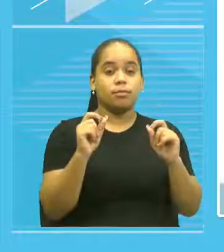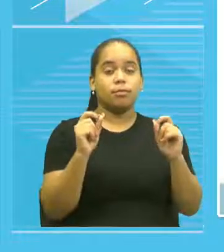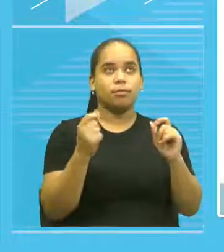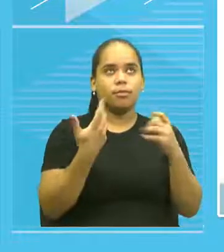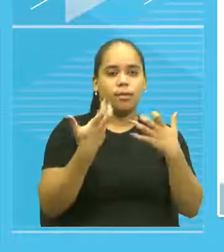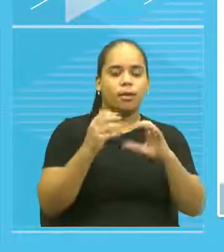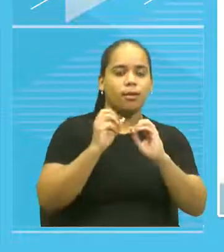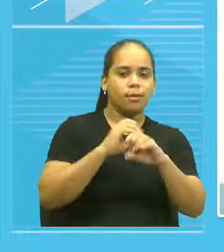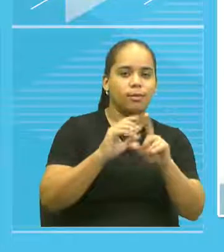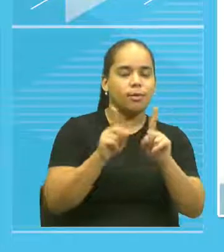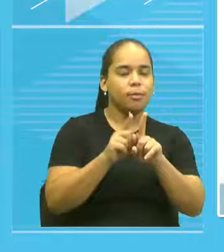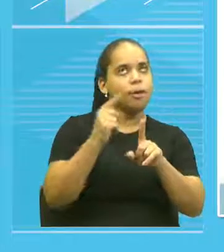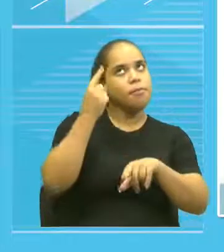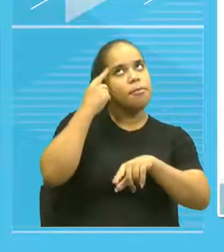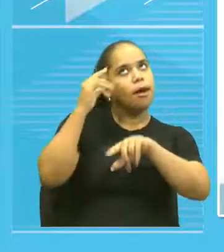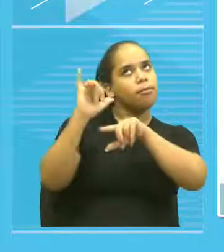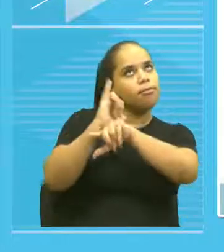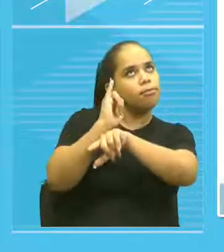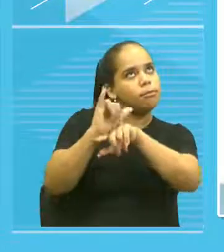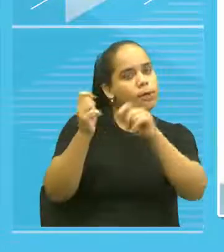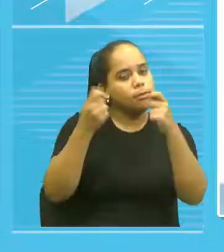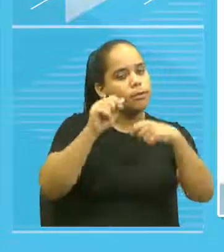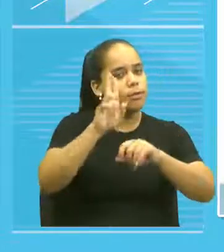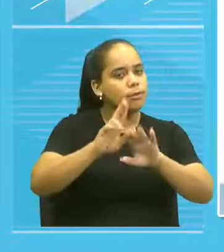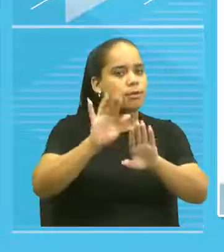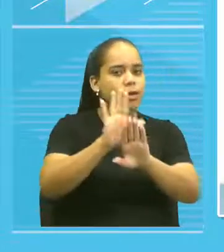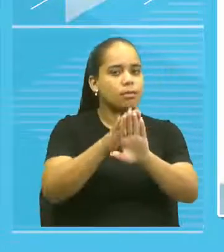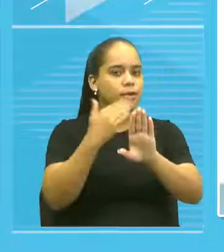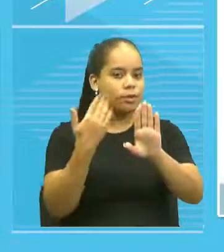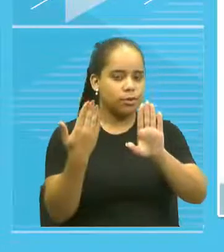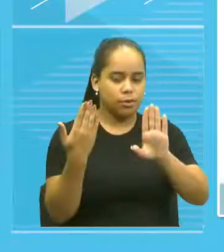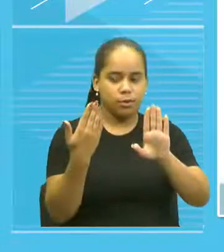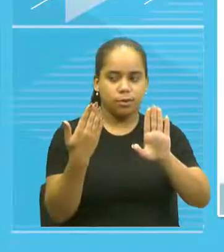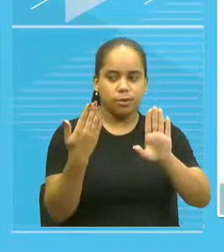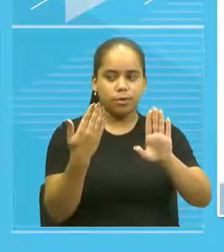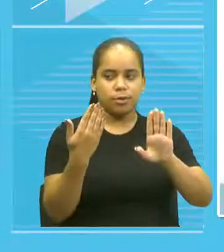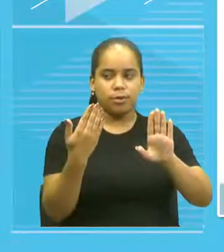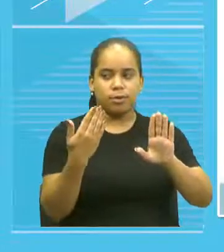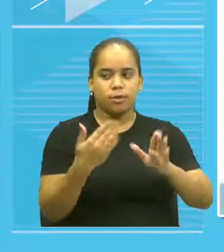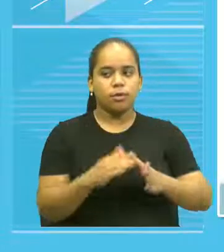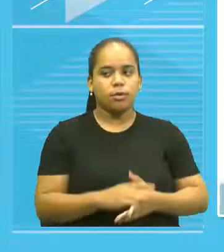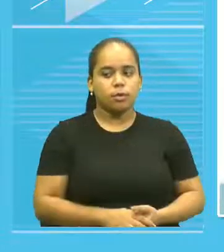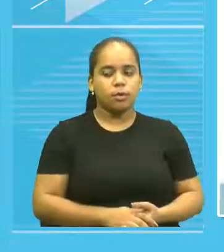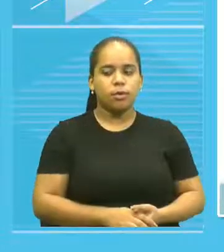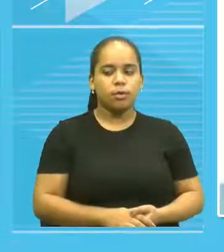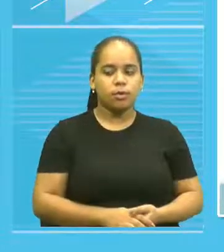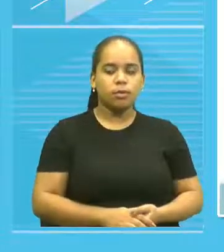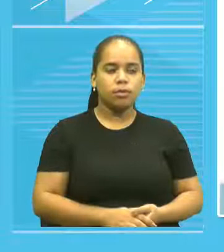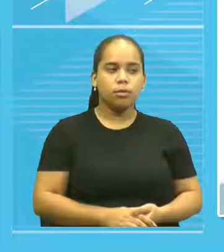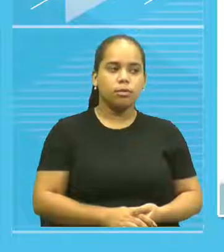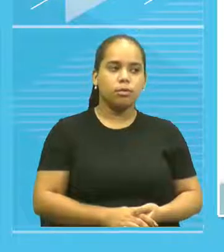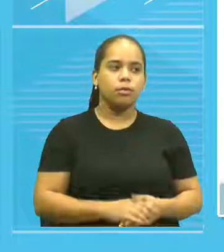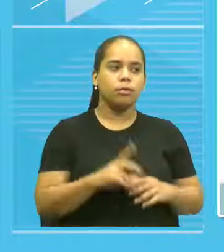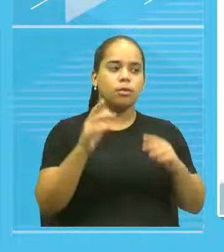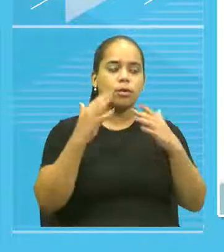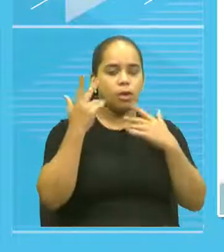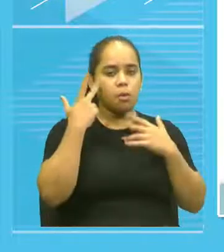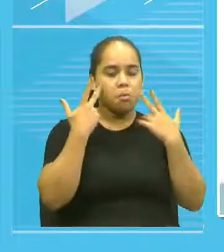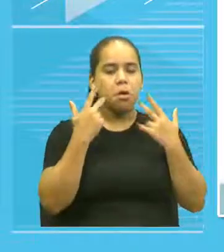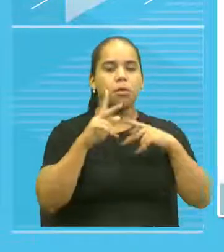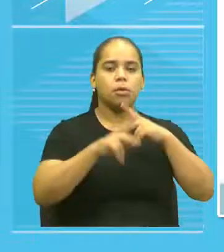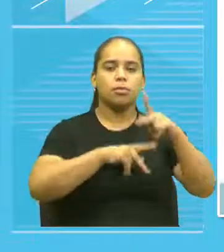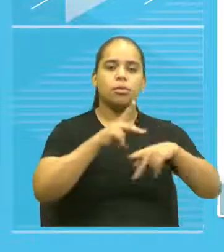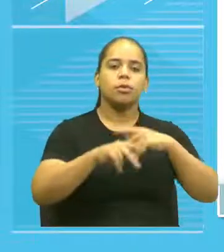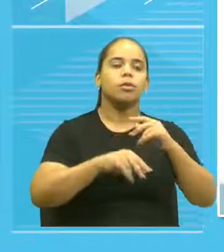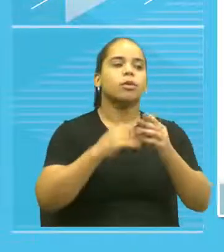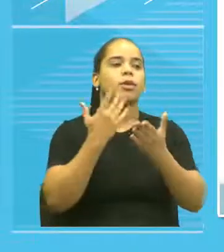trechos de texto em que você utiliza uma atitude não é mas Digamos que é natural que a população acabe